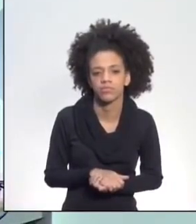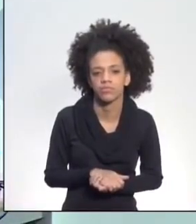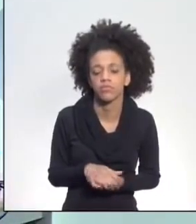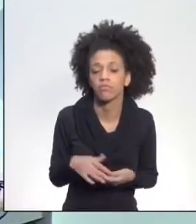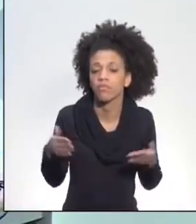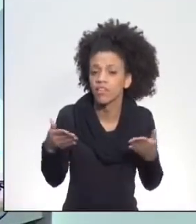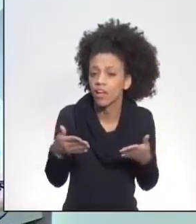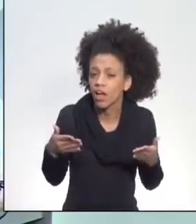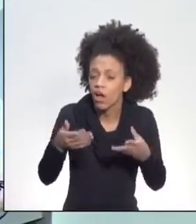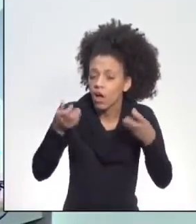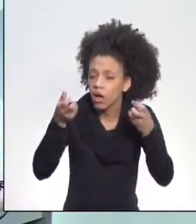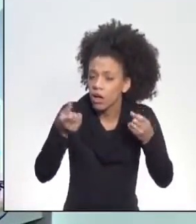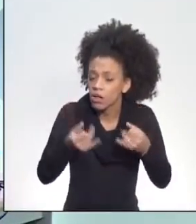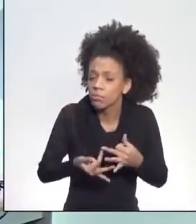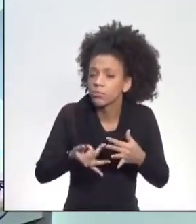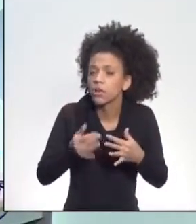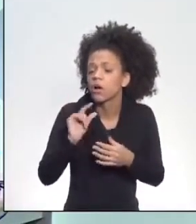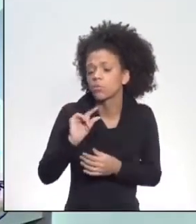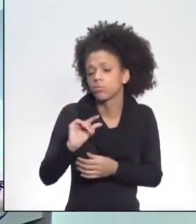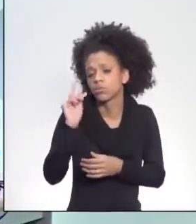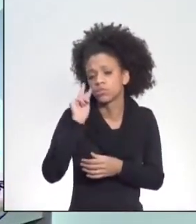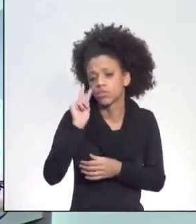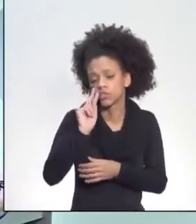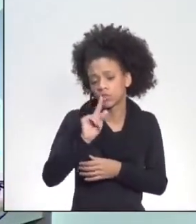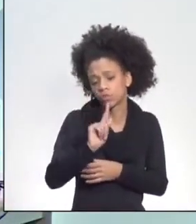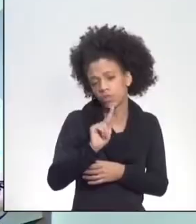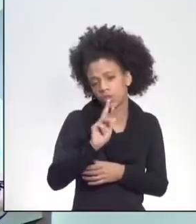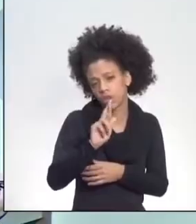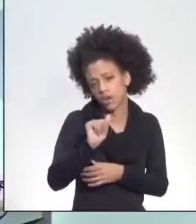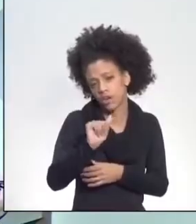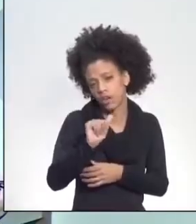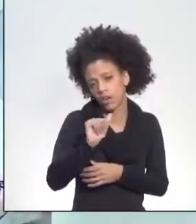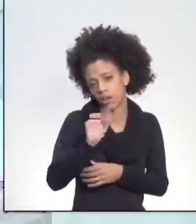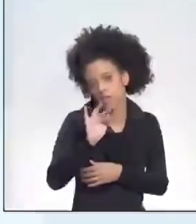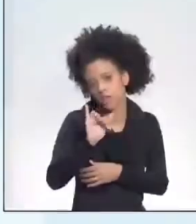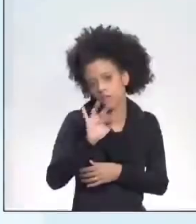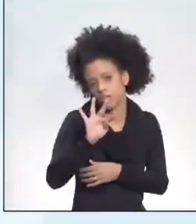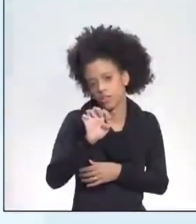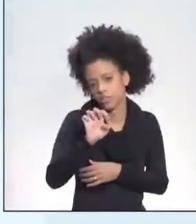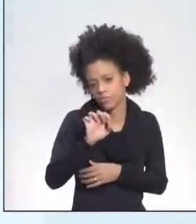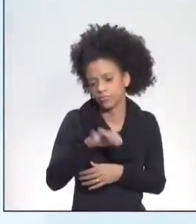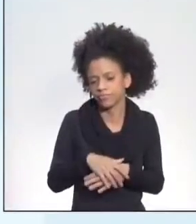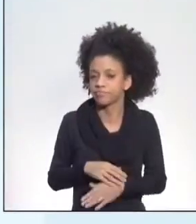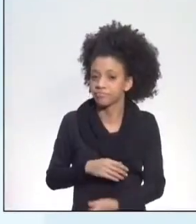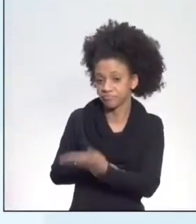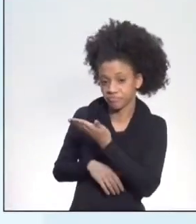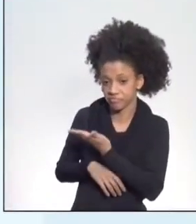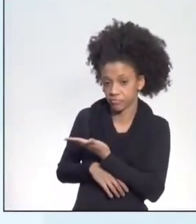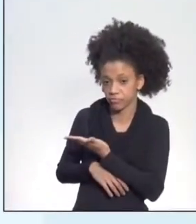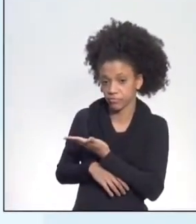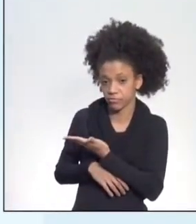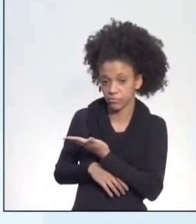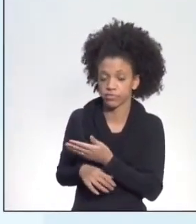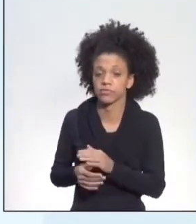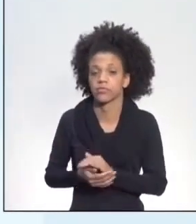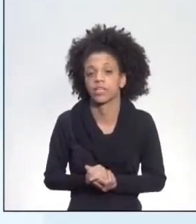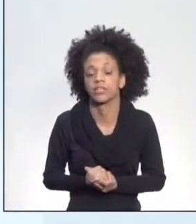Agora vamos conhecer um pouquinho, né, sobre a história aí do grafite. Tá? Olha só. O grafite,